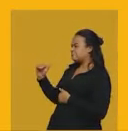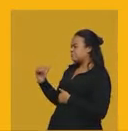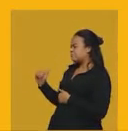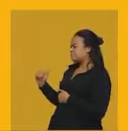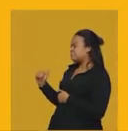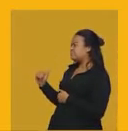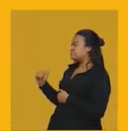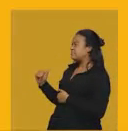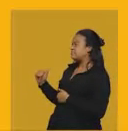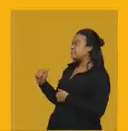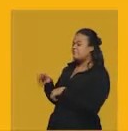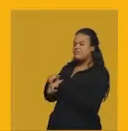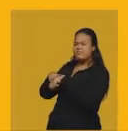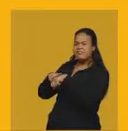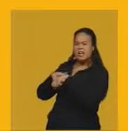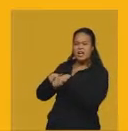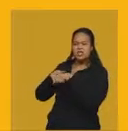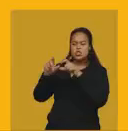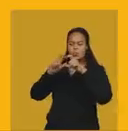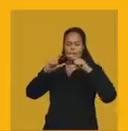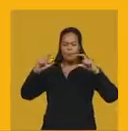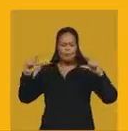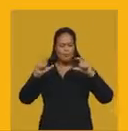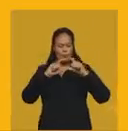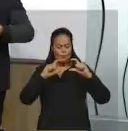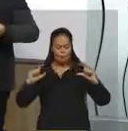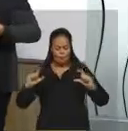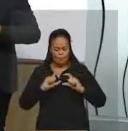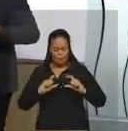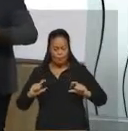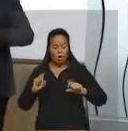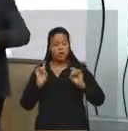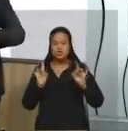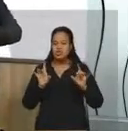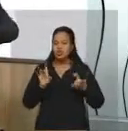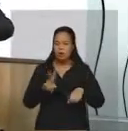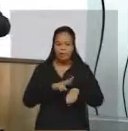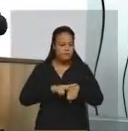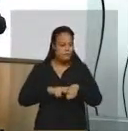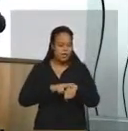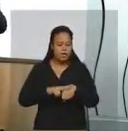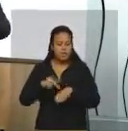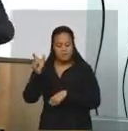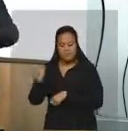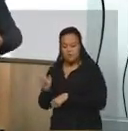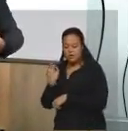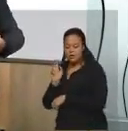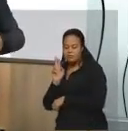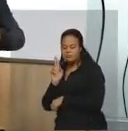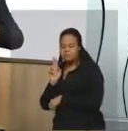coluna esverdeada e só tem ela. Nós não temos aí uma